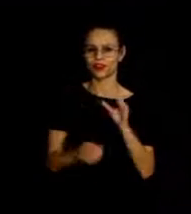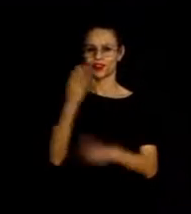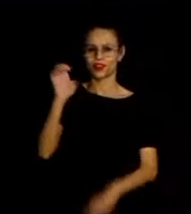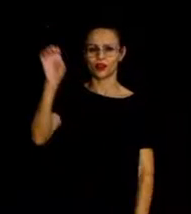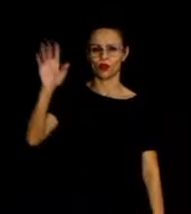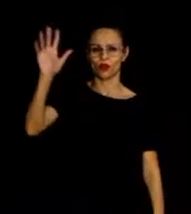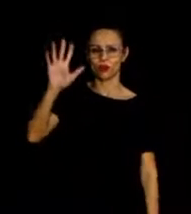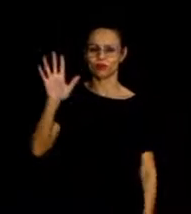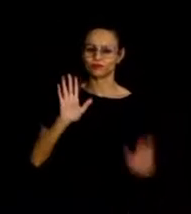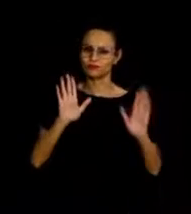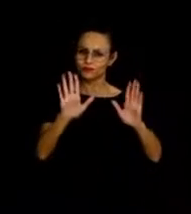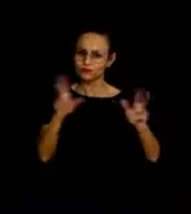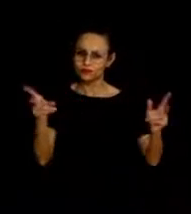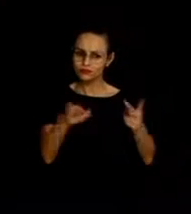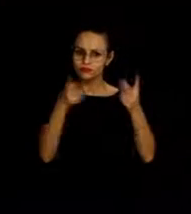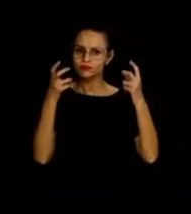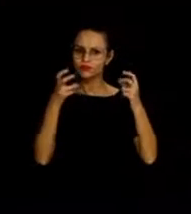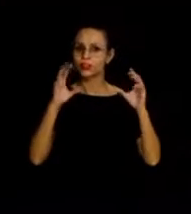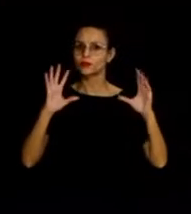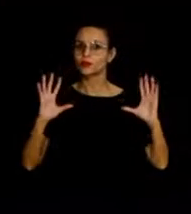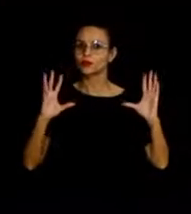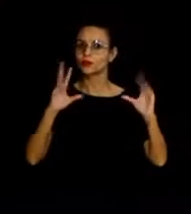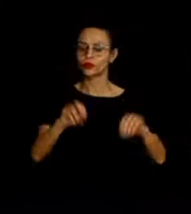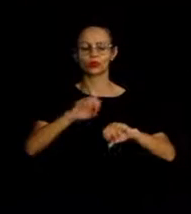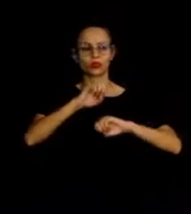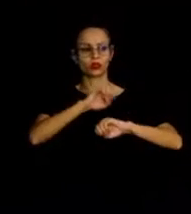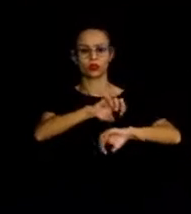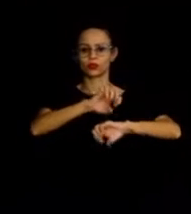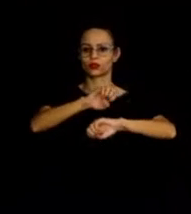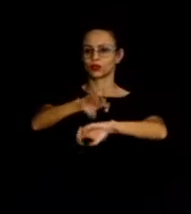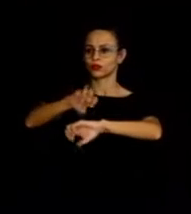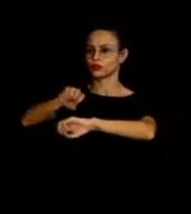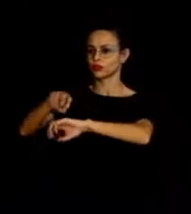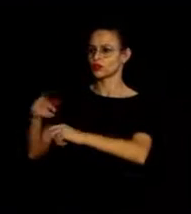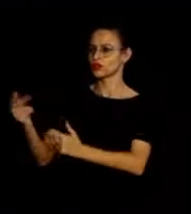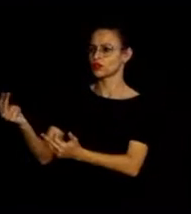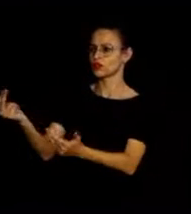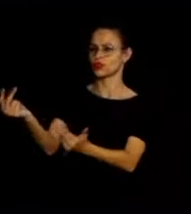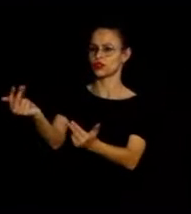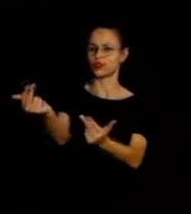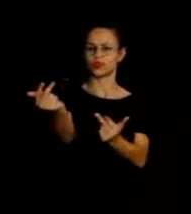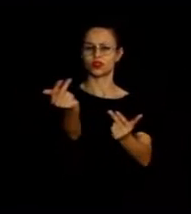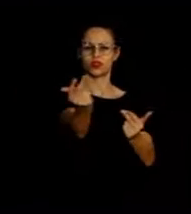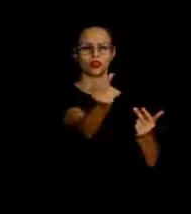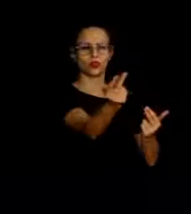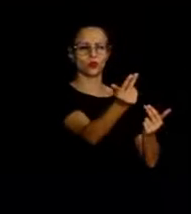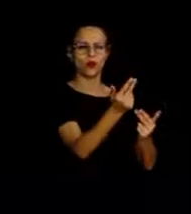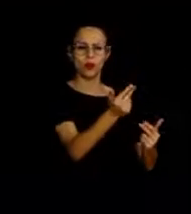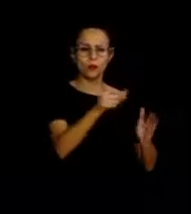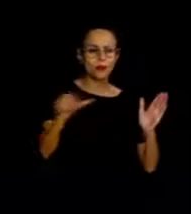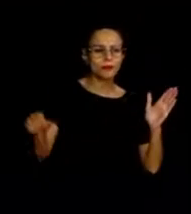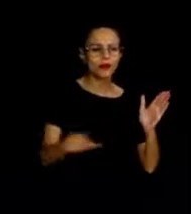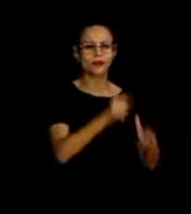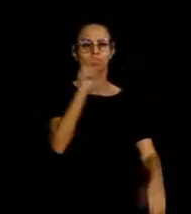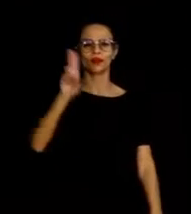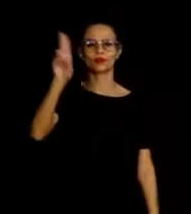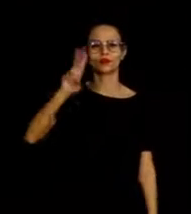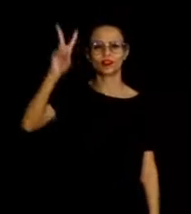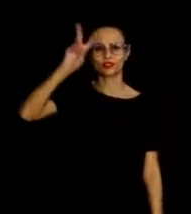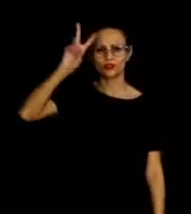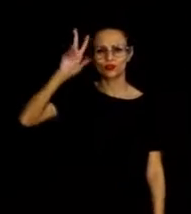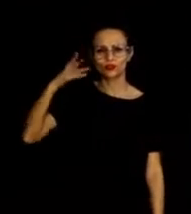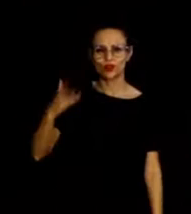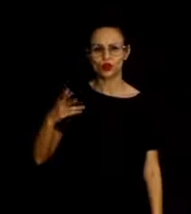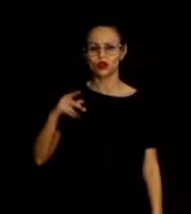a gente parou e percebeu que todo mundo tava ensinando igual a primeira Universidade da história um